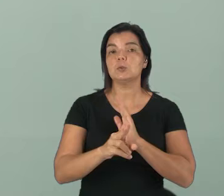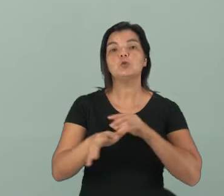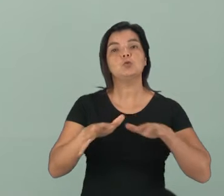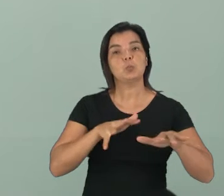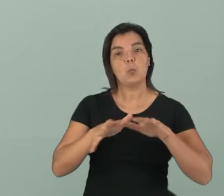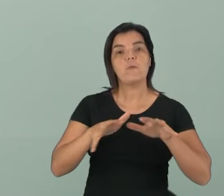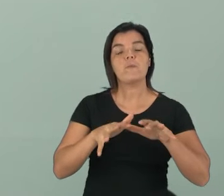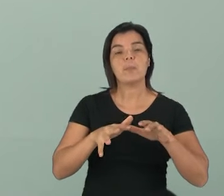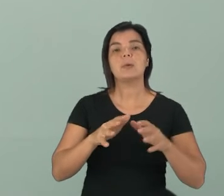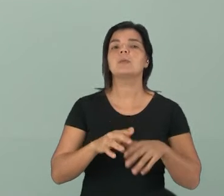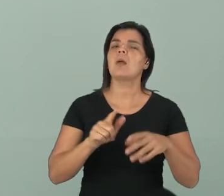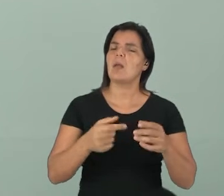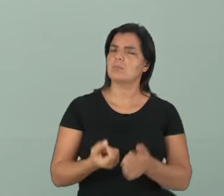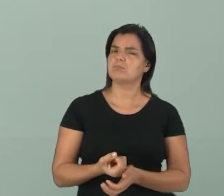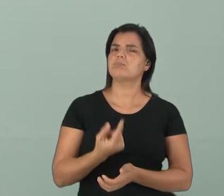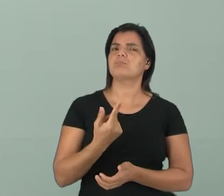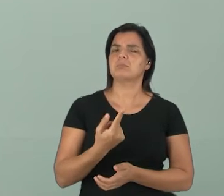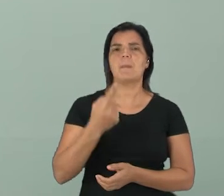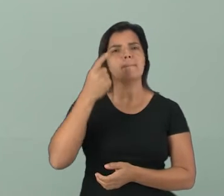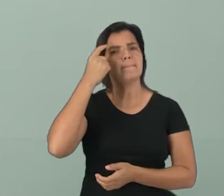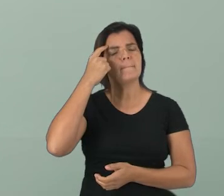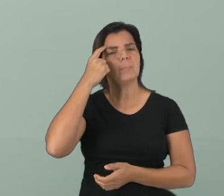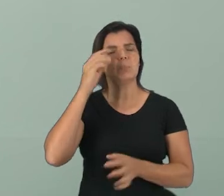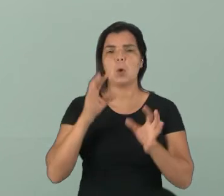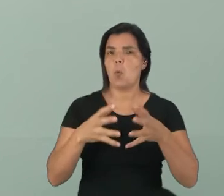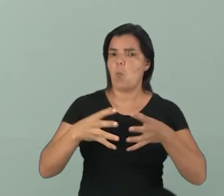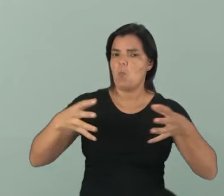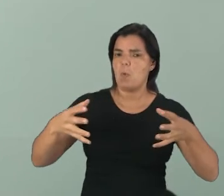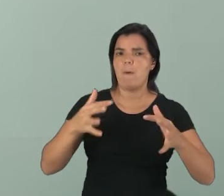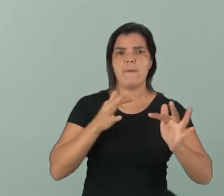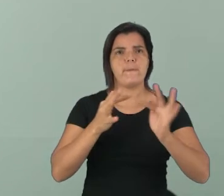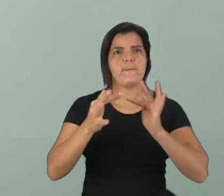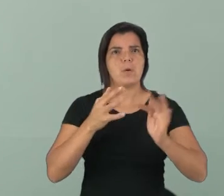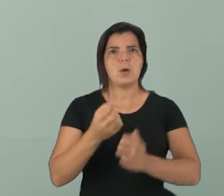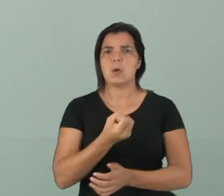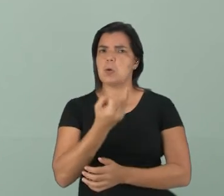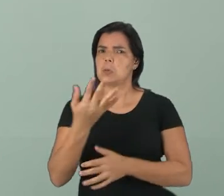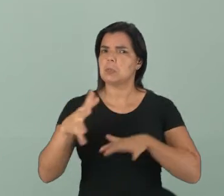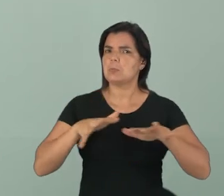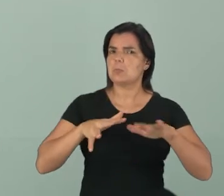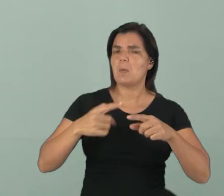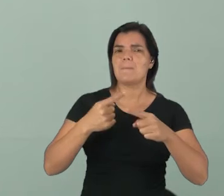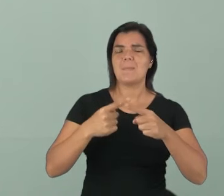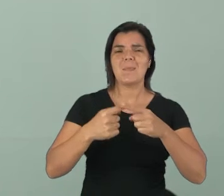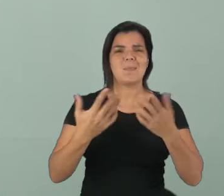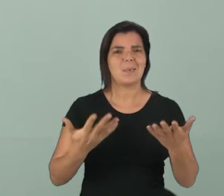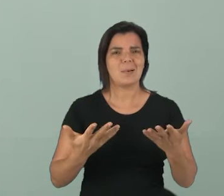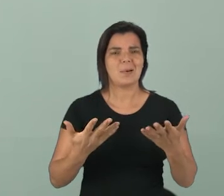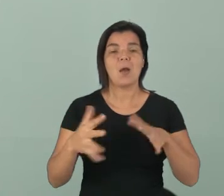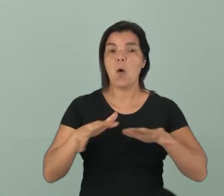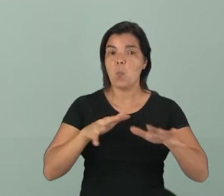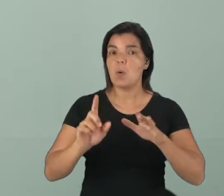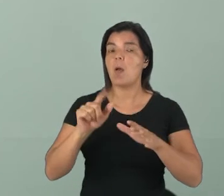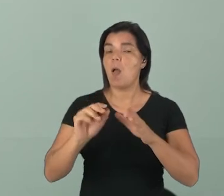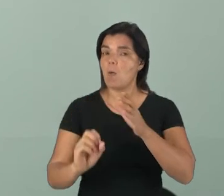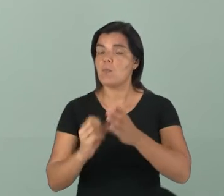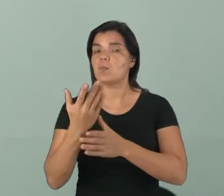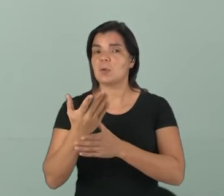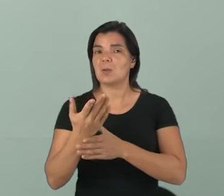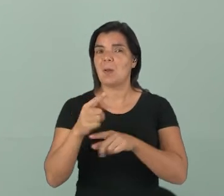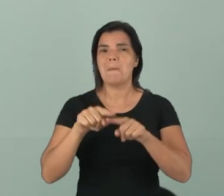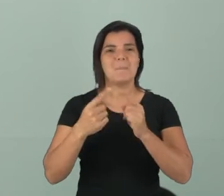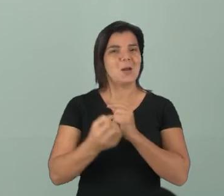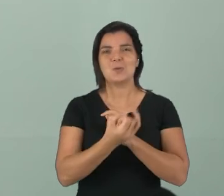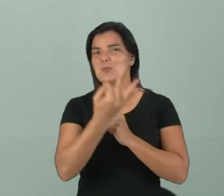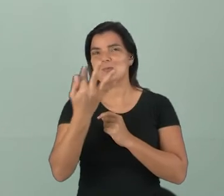de movimento. Então é muito estranho você imaginar uma grandeza física chamada quantidade de movimento, porque o movimento ele é um fenômeno, não é